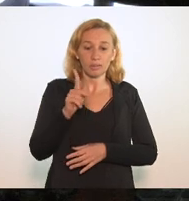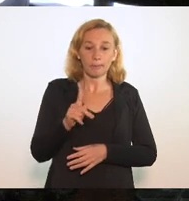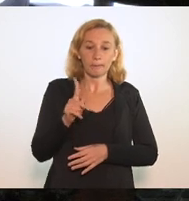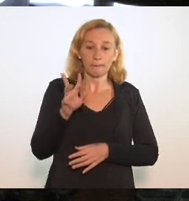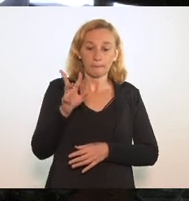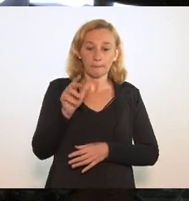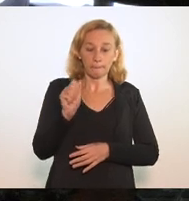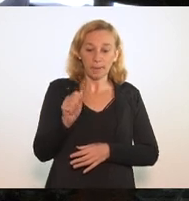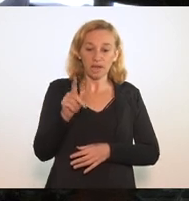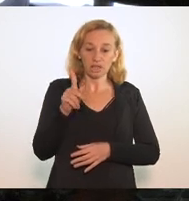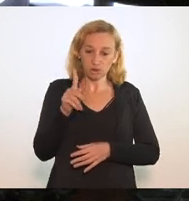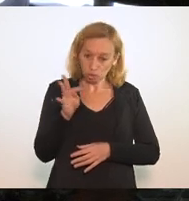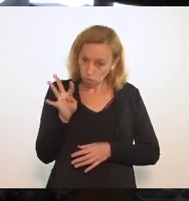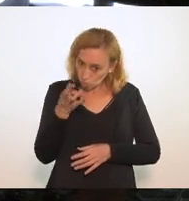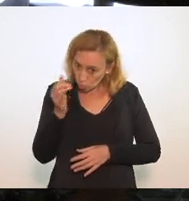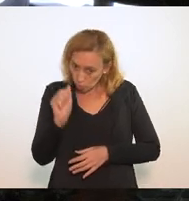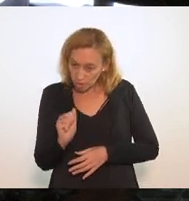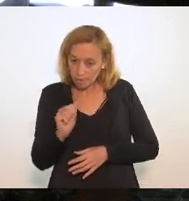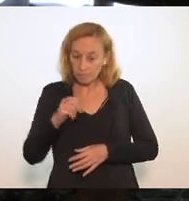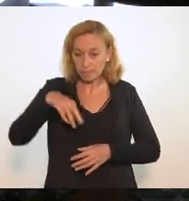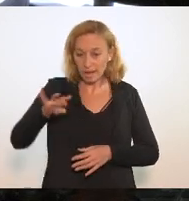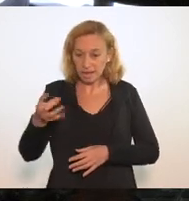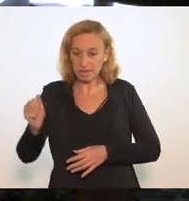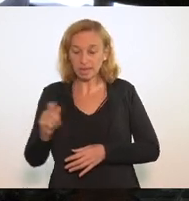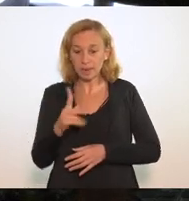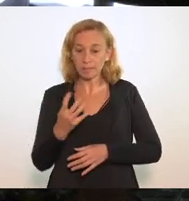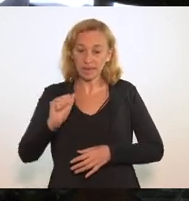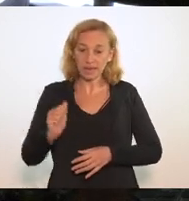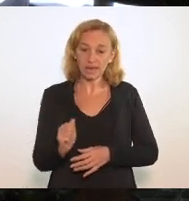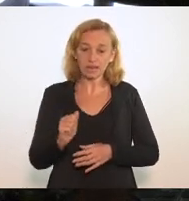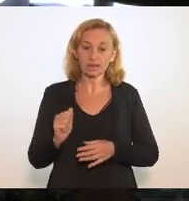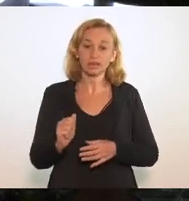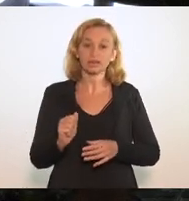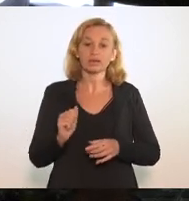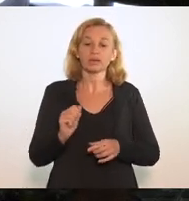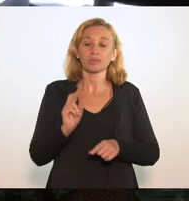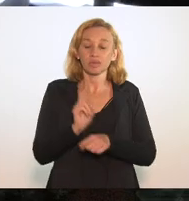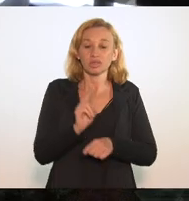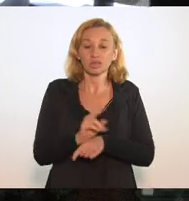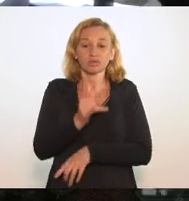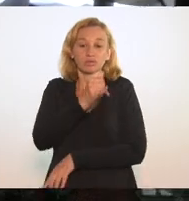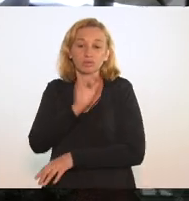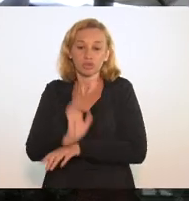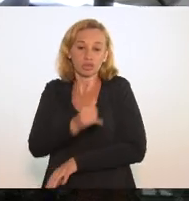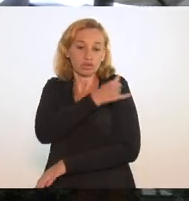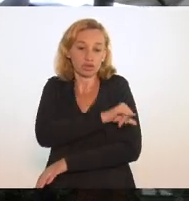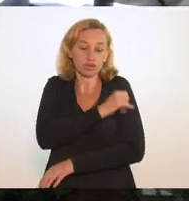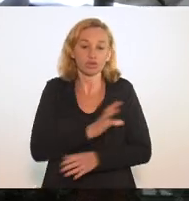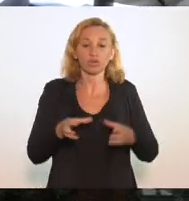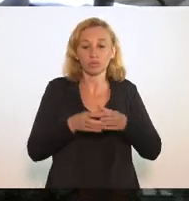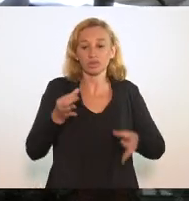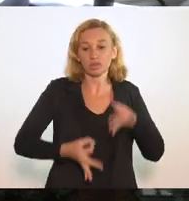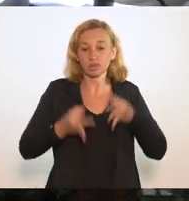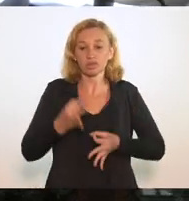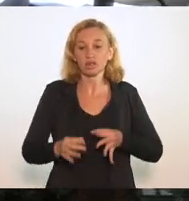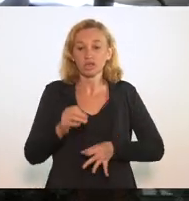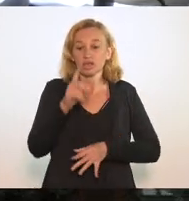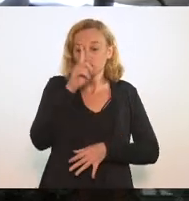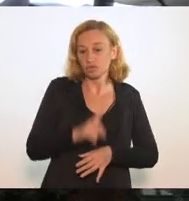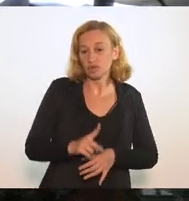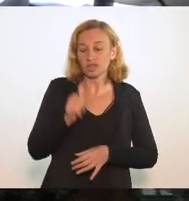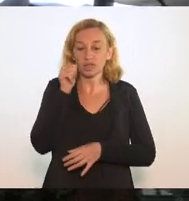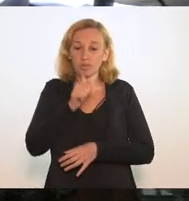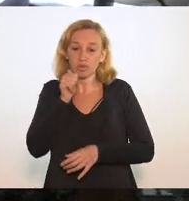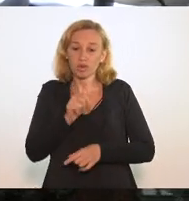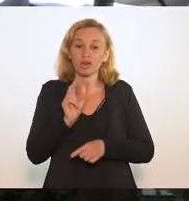Penha, Guardiões da Vida no âmbito do Estado do Rio de Janeiro. Pendente de pareceres das Comissões de Constituição e Justiça, Defesa do Direito da Mulher,